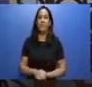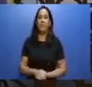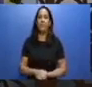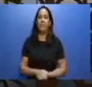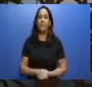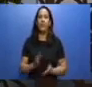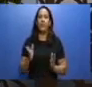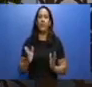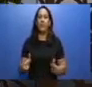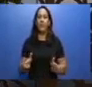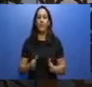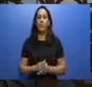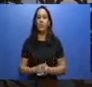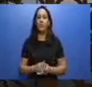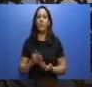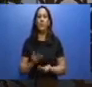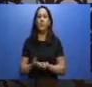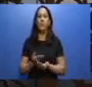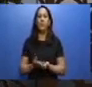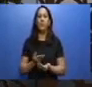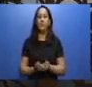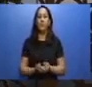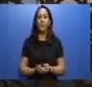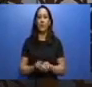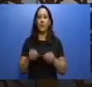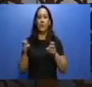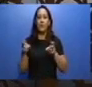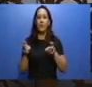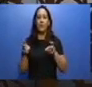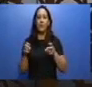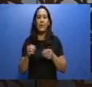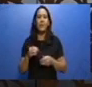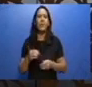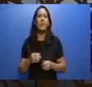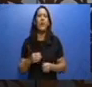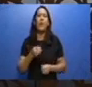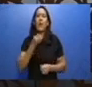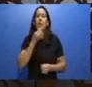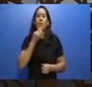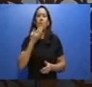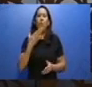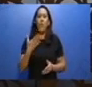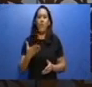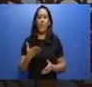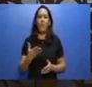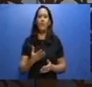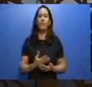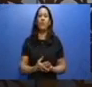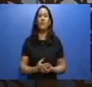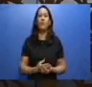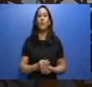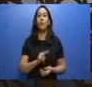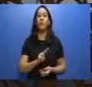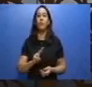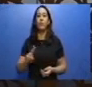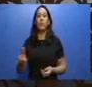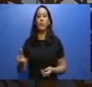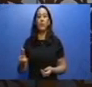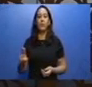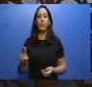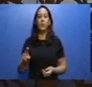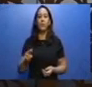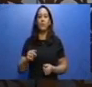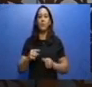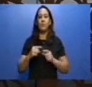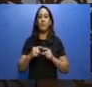Na aula de hoje, nós vamos estudar um tema bem gostoso, bem tranquilo. Se chama a